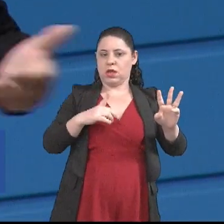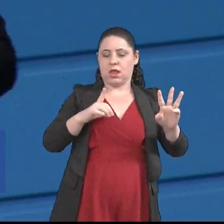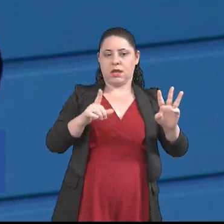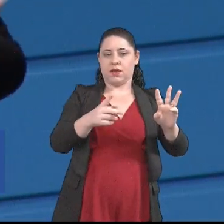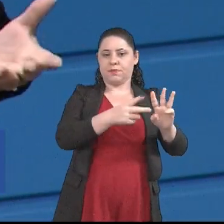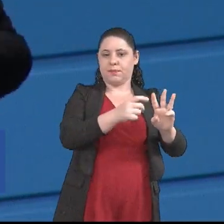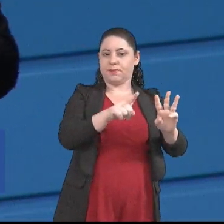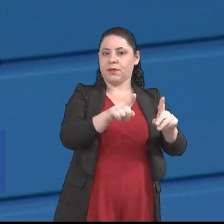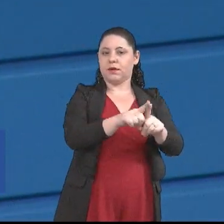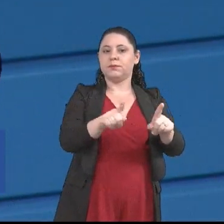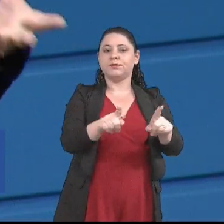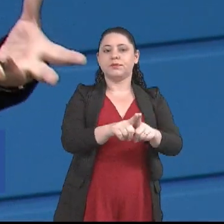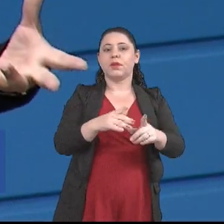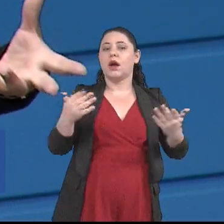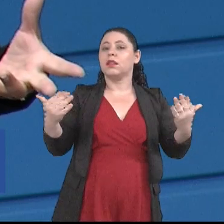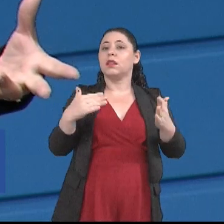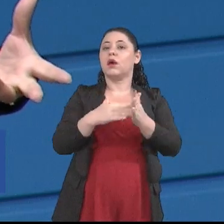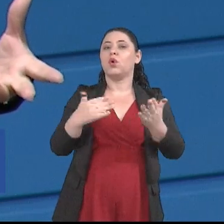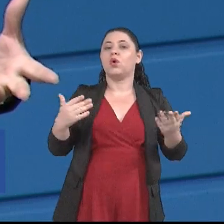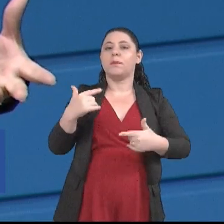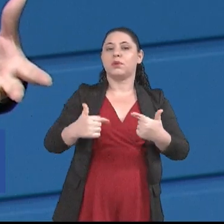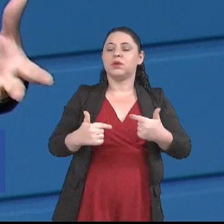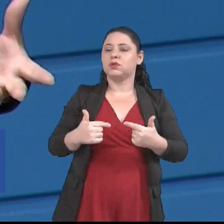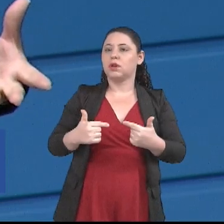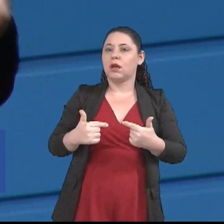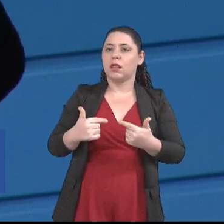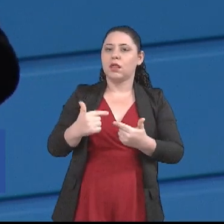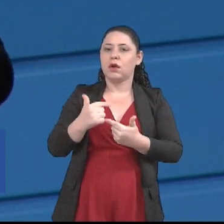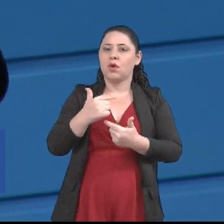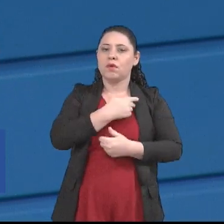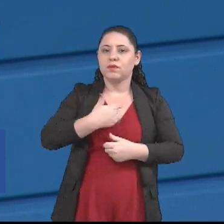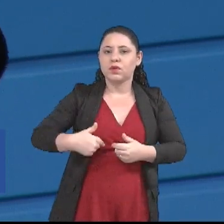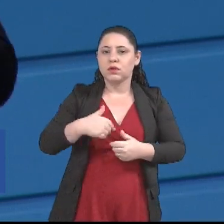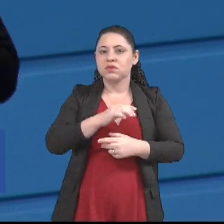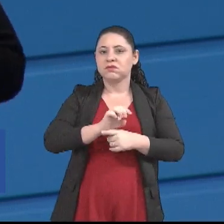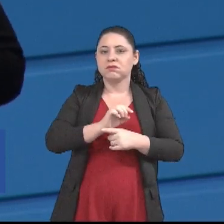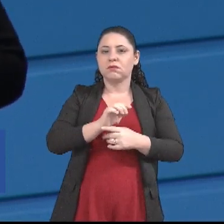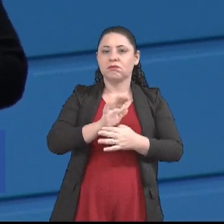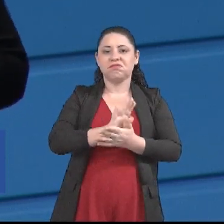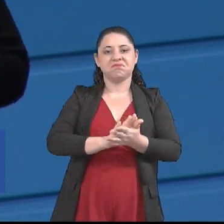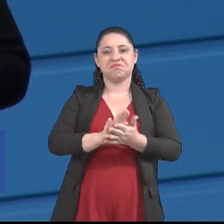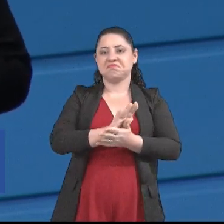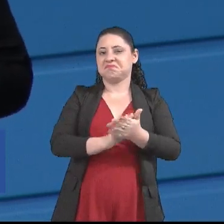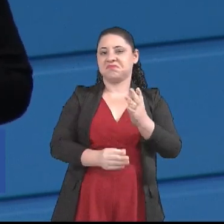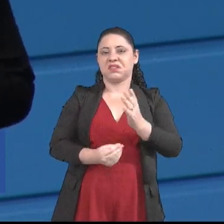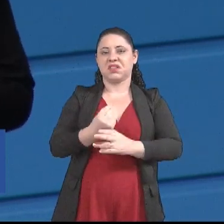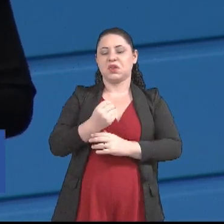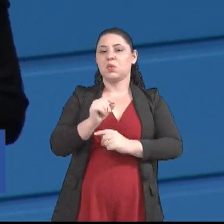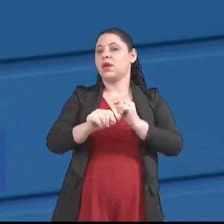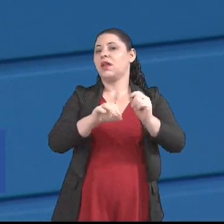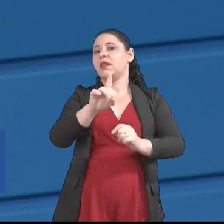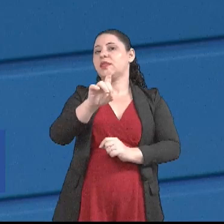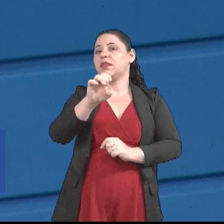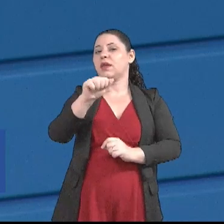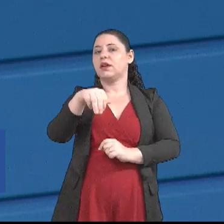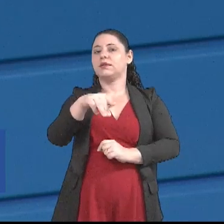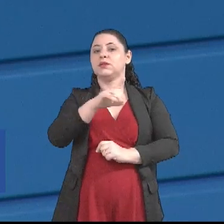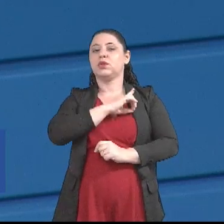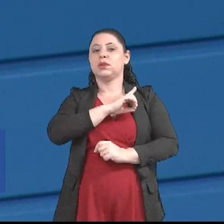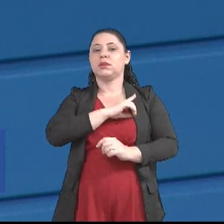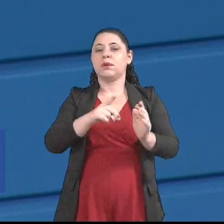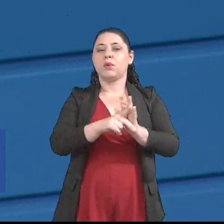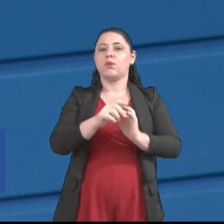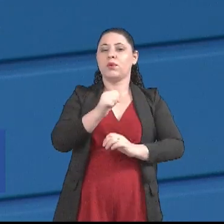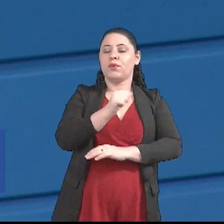hoje nós não temos nenhuma política do governo do Estado em relação a essas DEANs 24 horas, não só na